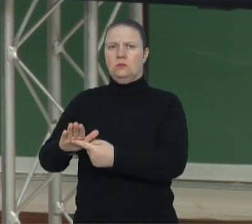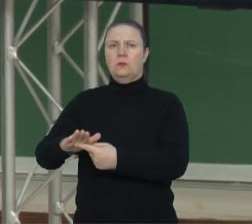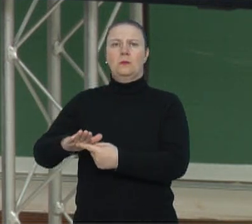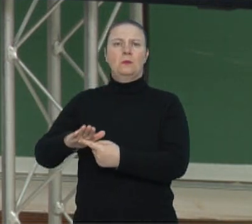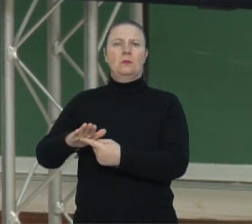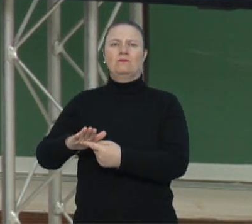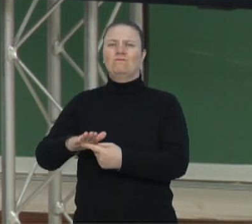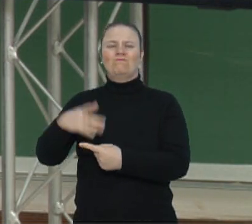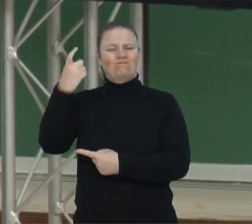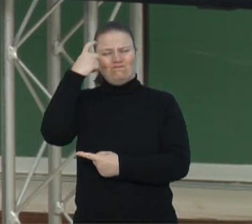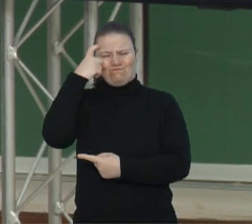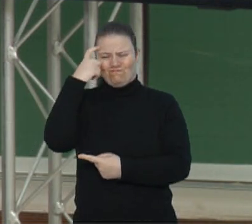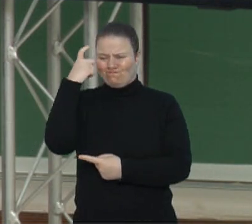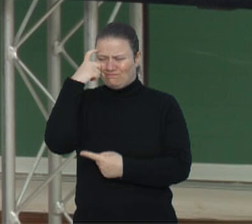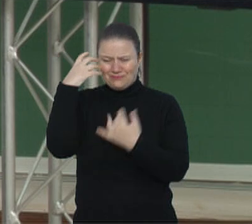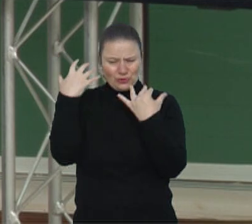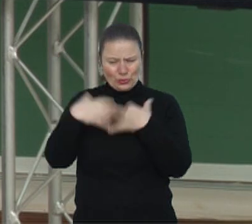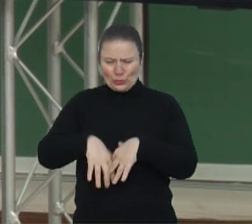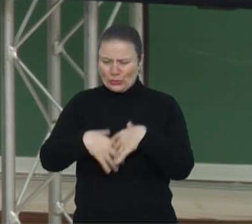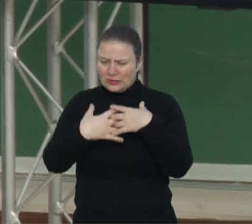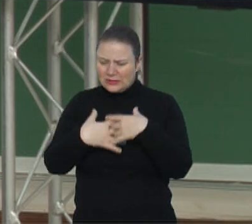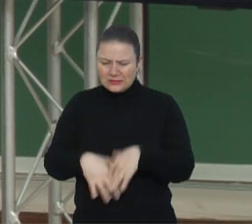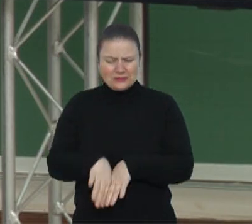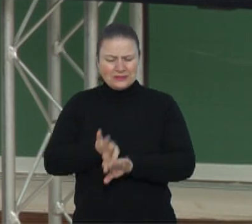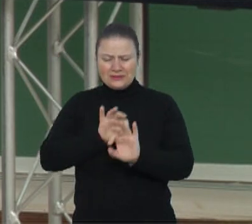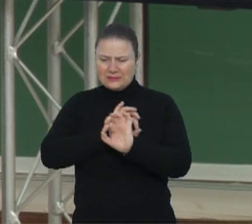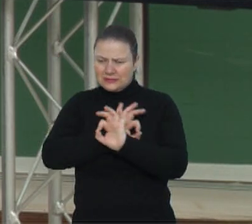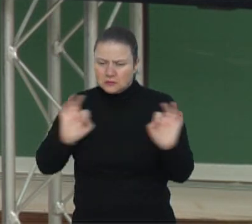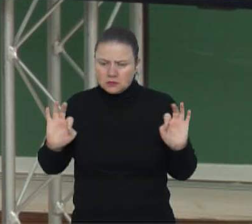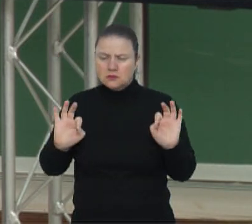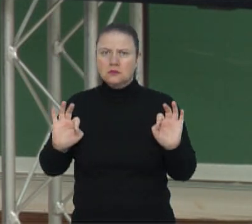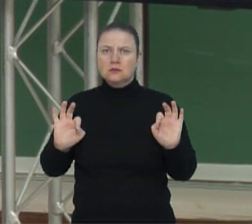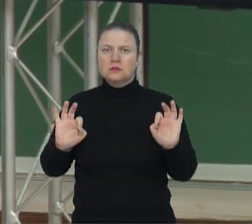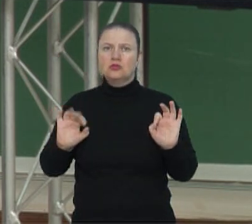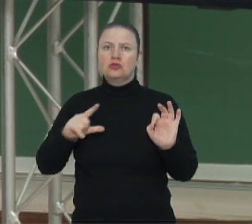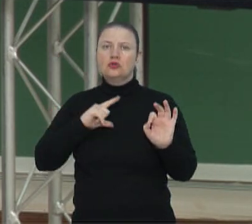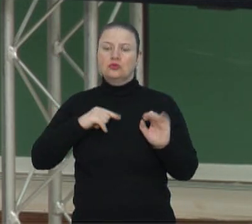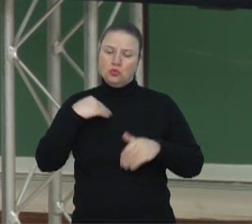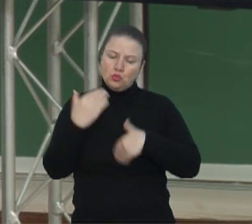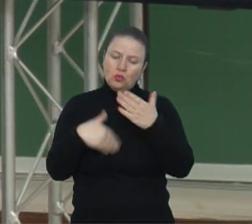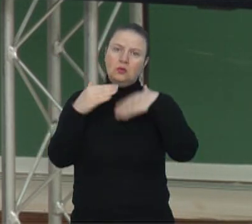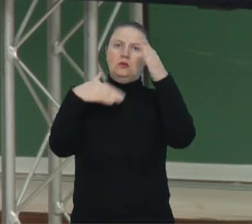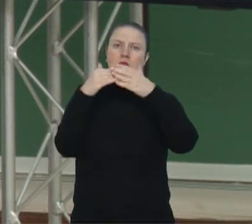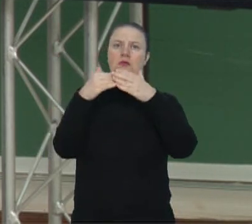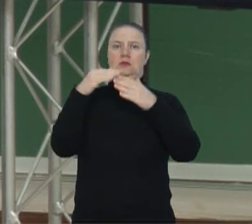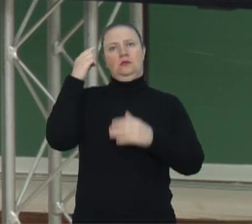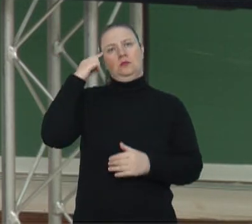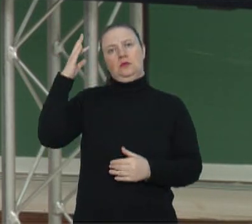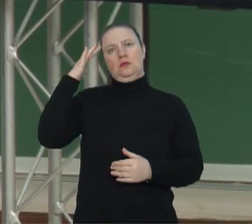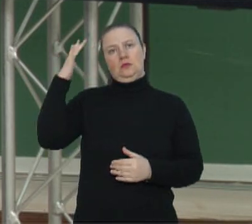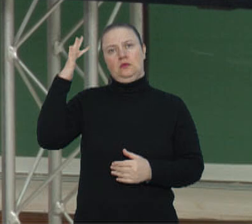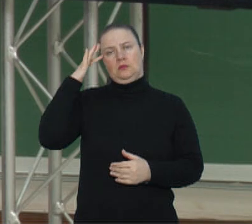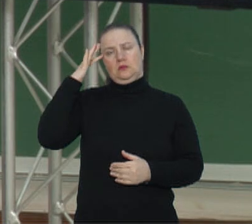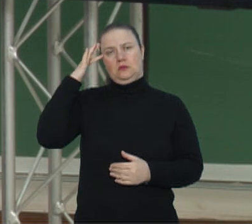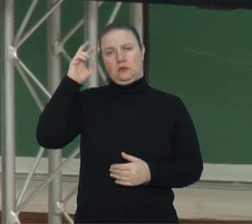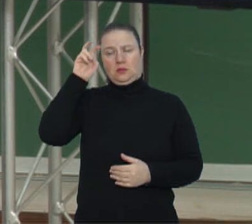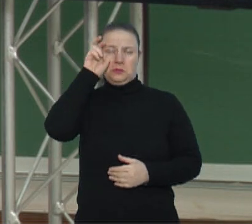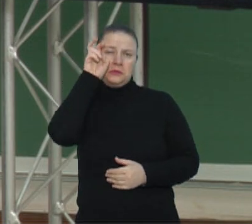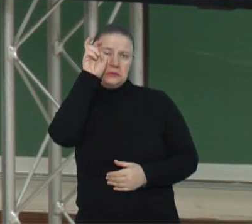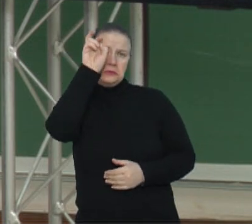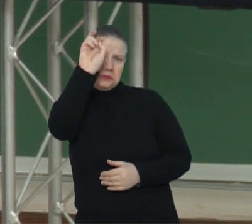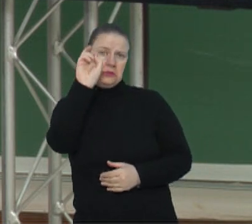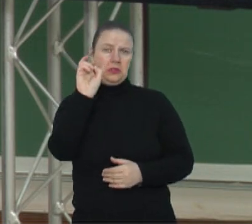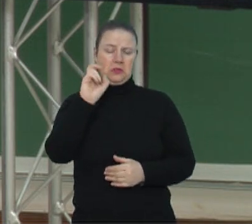até então se acreditava seguindo uma linha, indo em direção a um progresso, uma evolução de pensamento, se acreditava